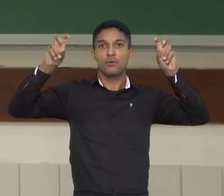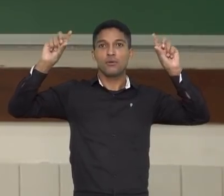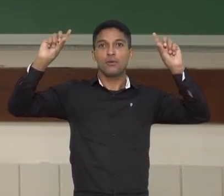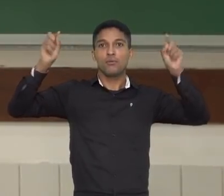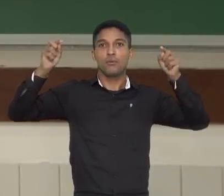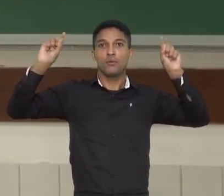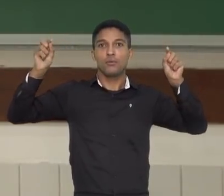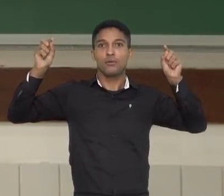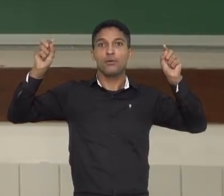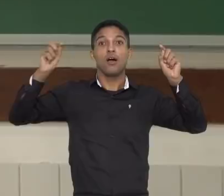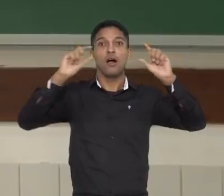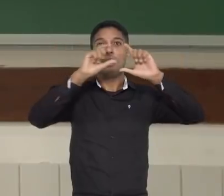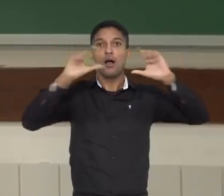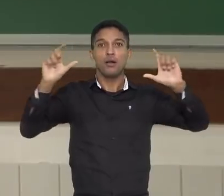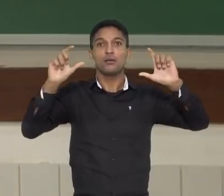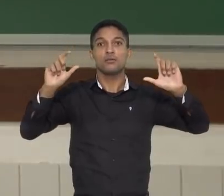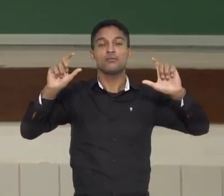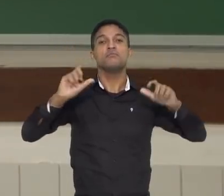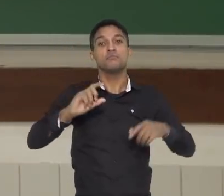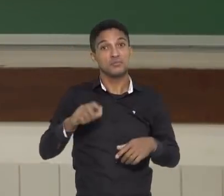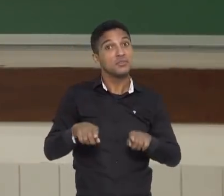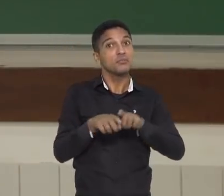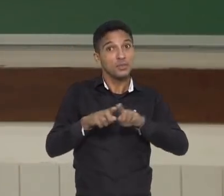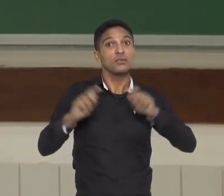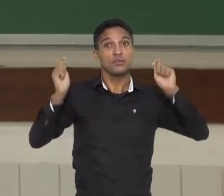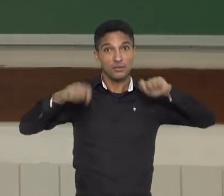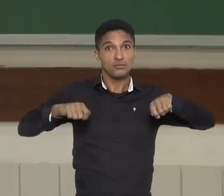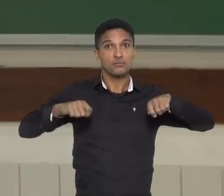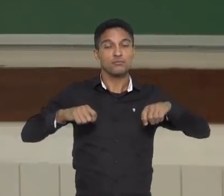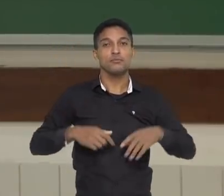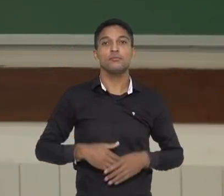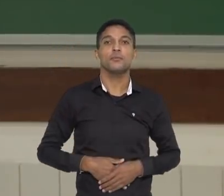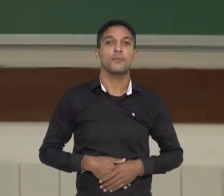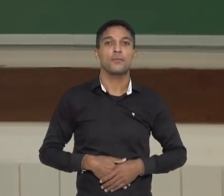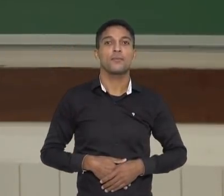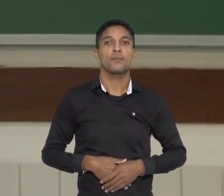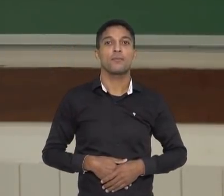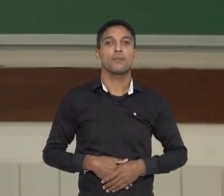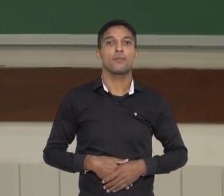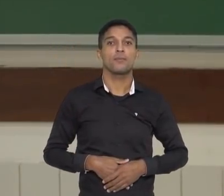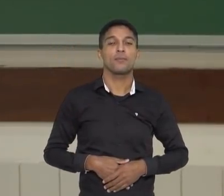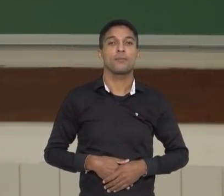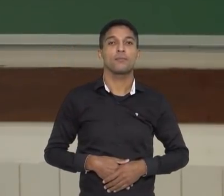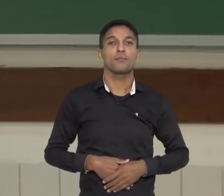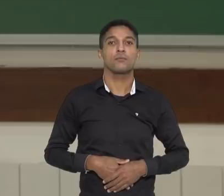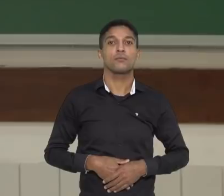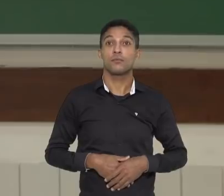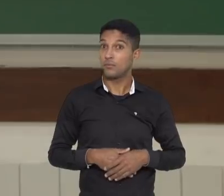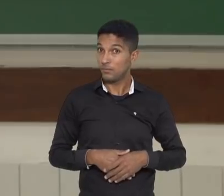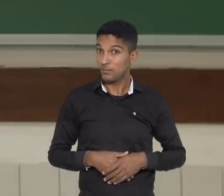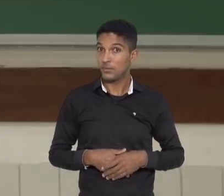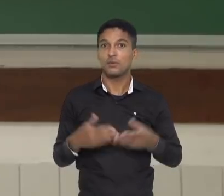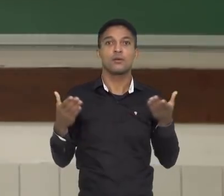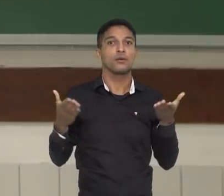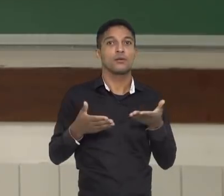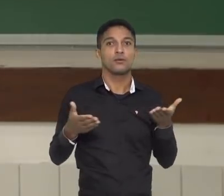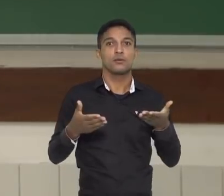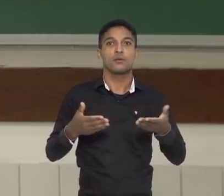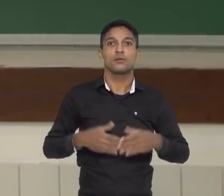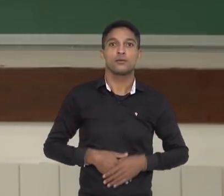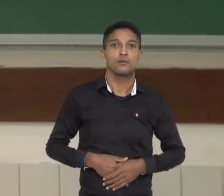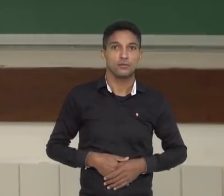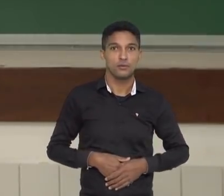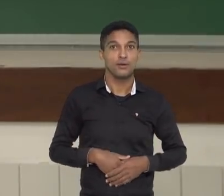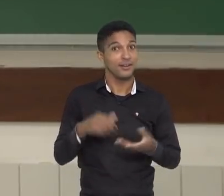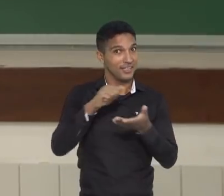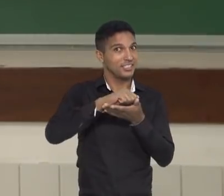Então, tem várias formas de construir o discurso direto. E agora, vamos